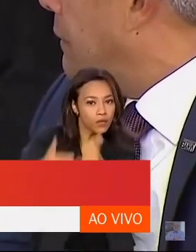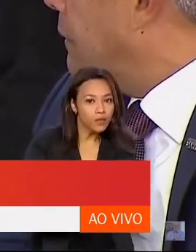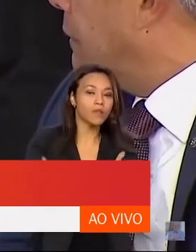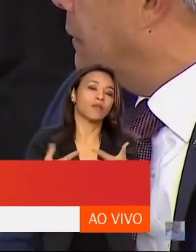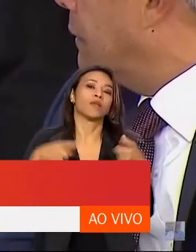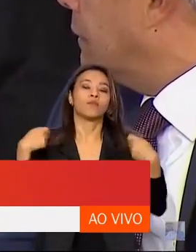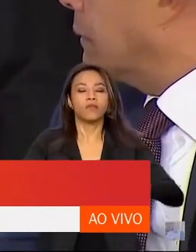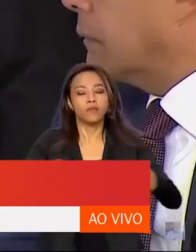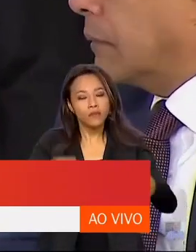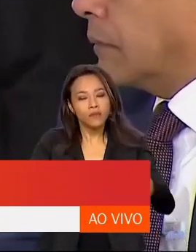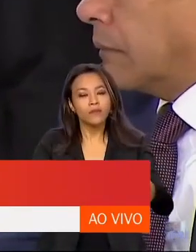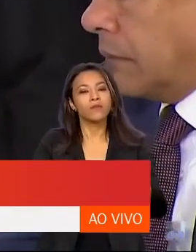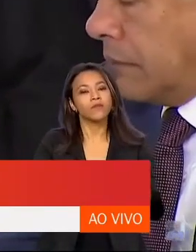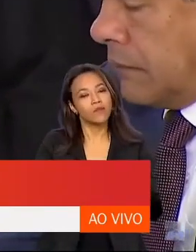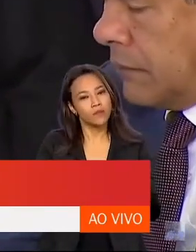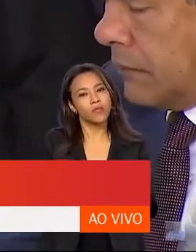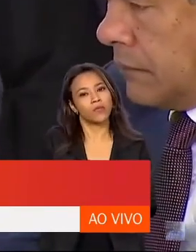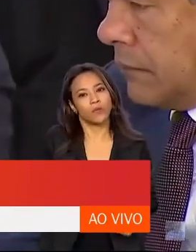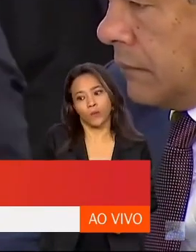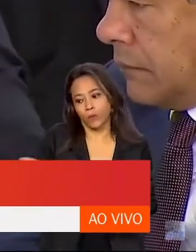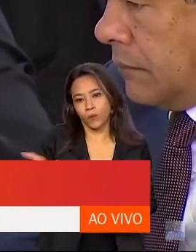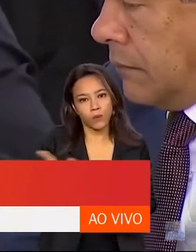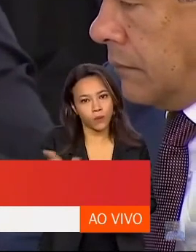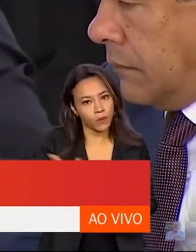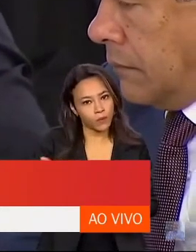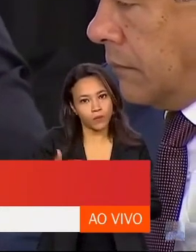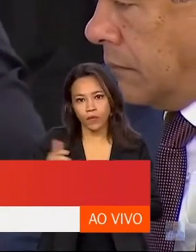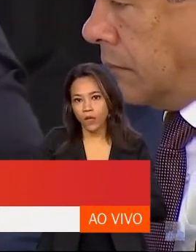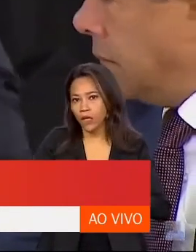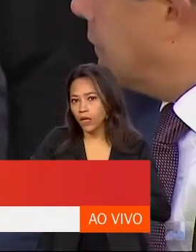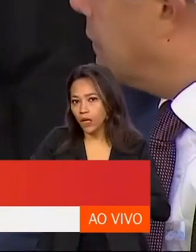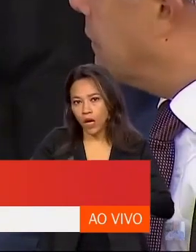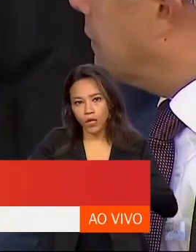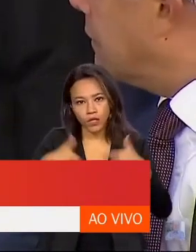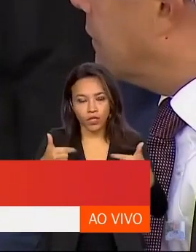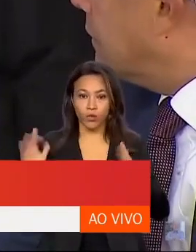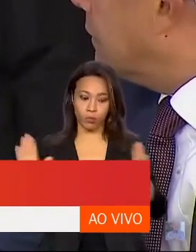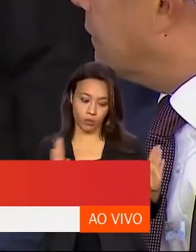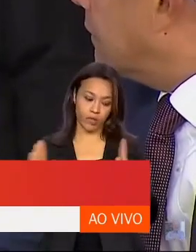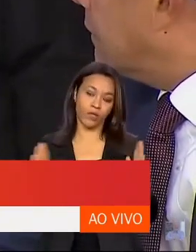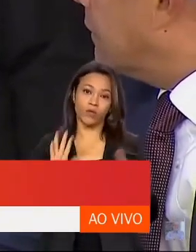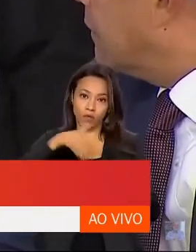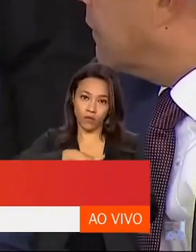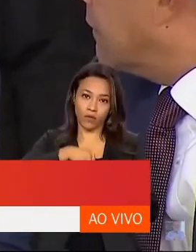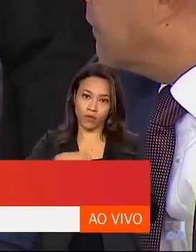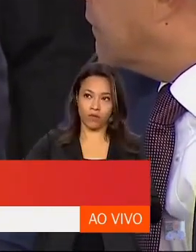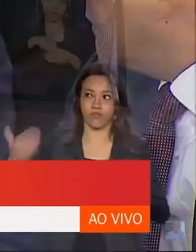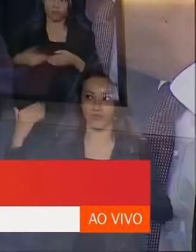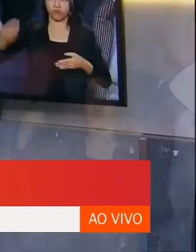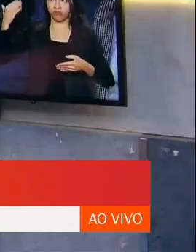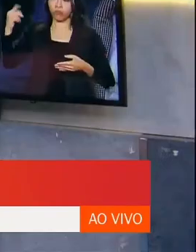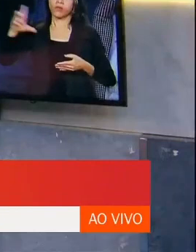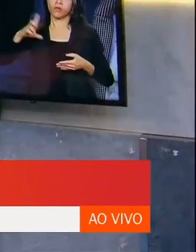nós precisamos agir com celeridade. Gente, nós estamos acompanhando essa reunião promovida pelo governo federal para a discussão de medidas de